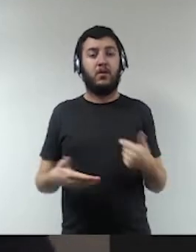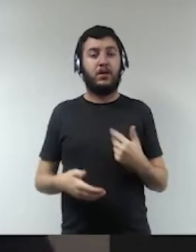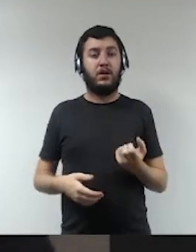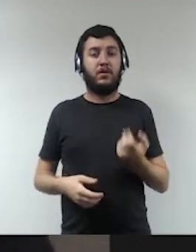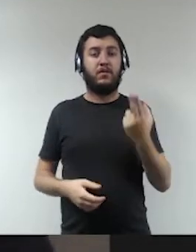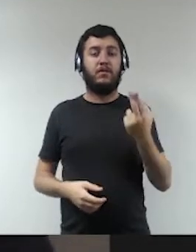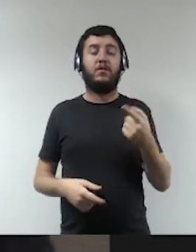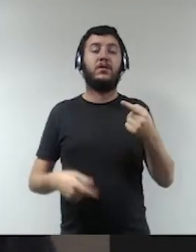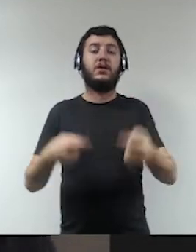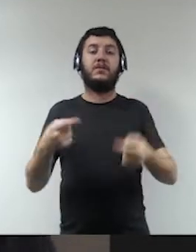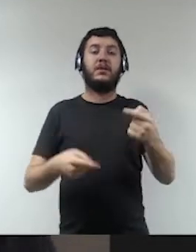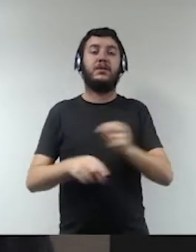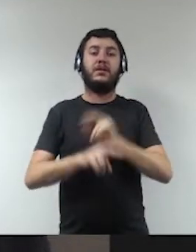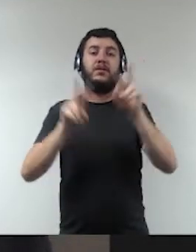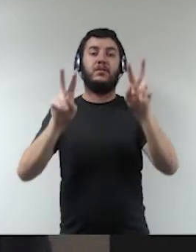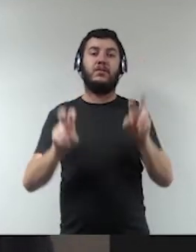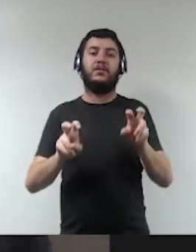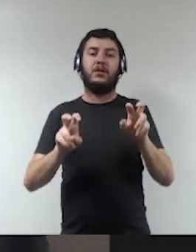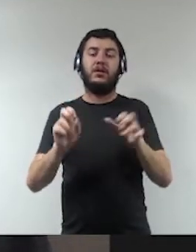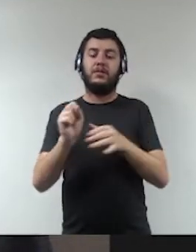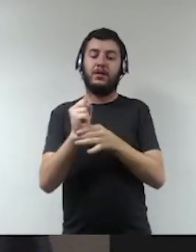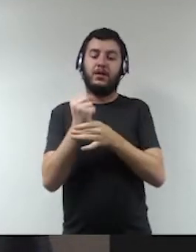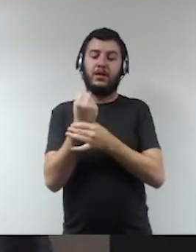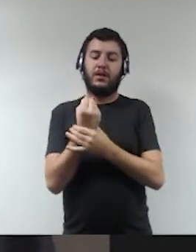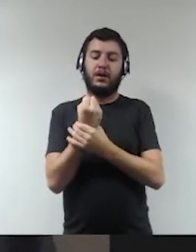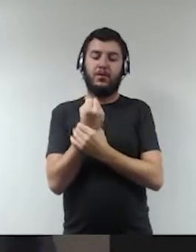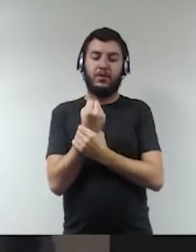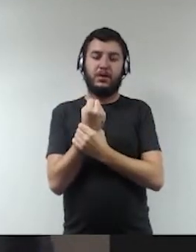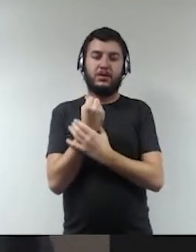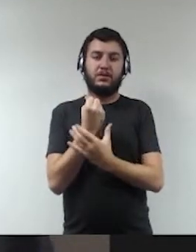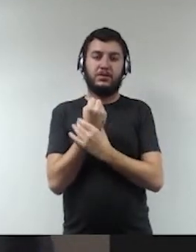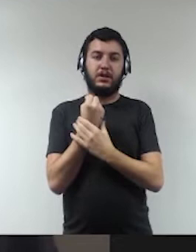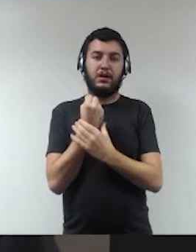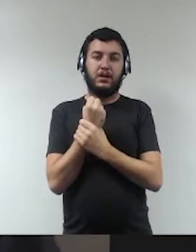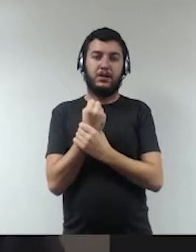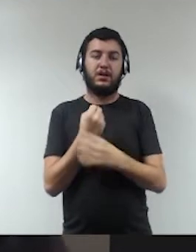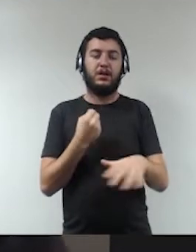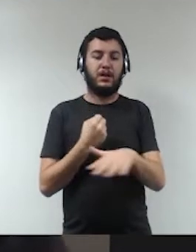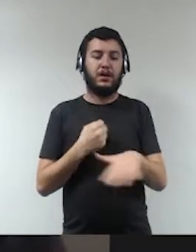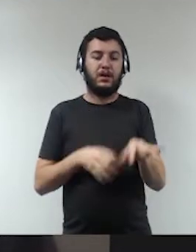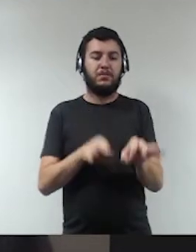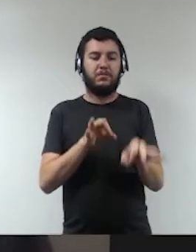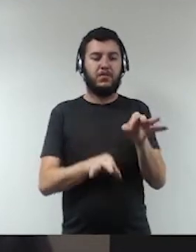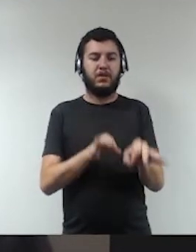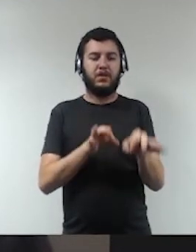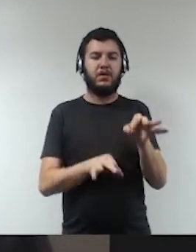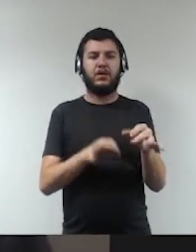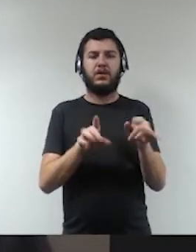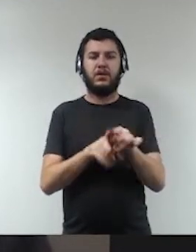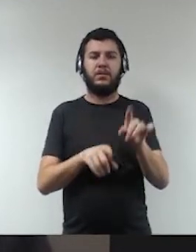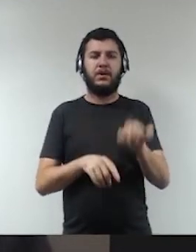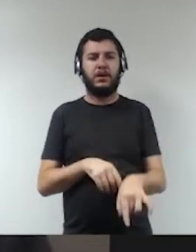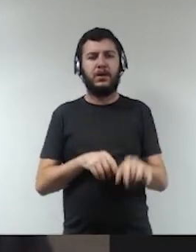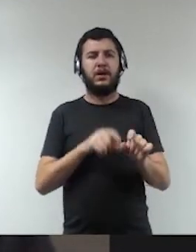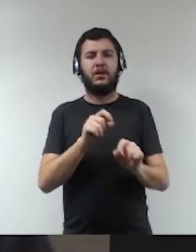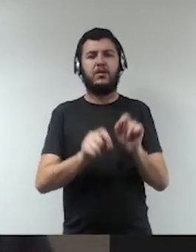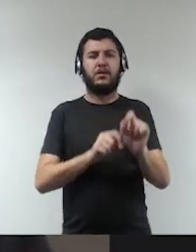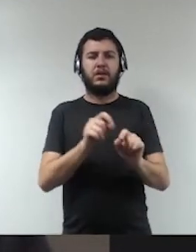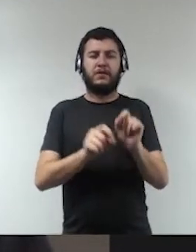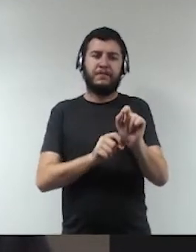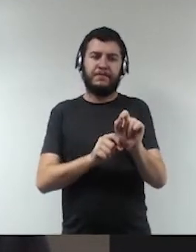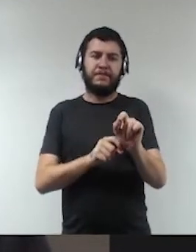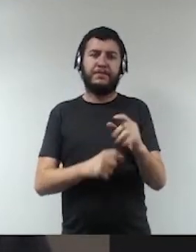sobre exatamente o tema da segurança jurídica, que é uma espécie de lastro ao nosso ordenamento,